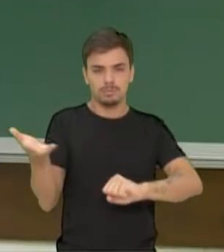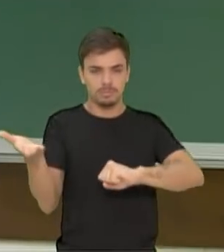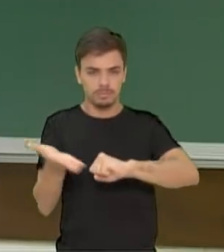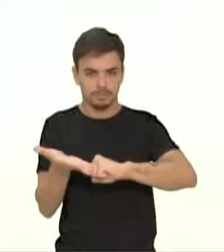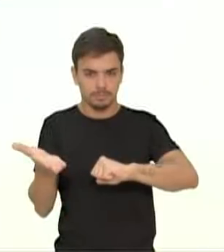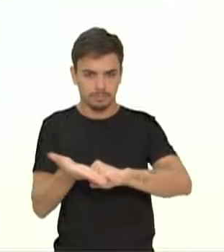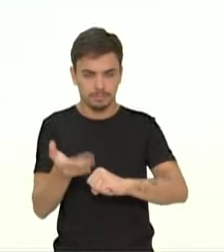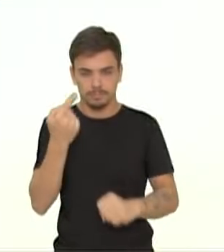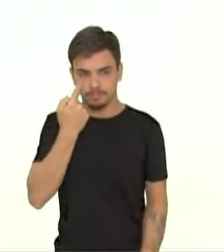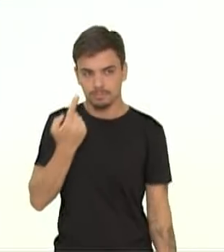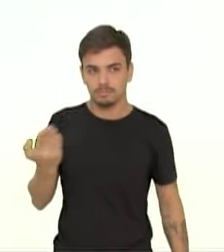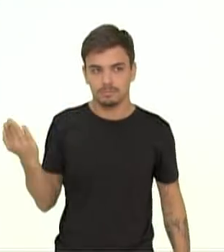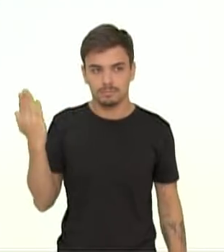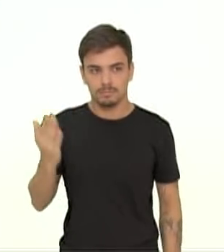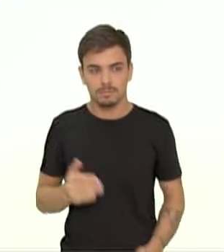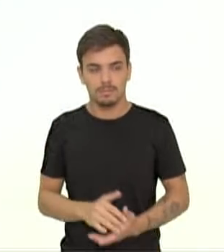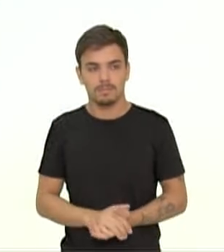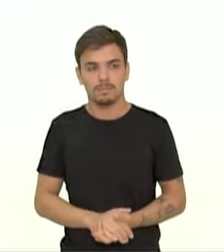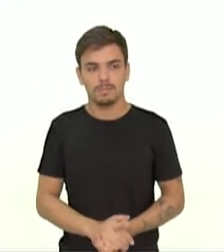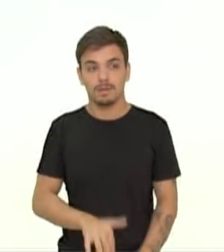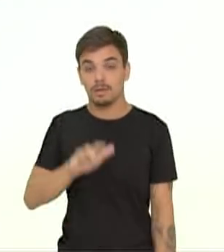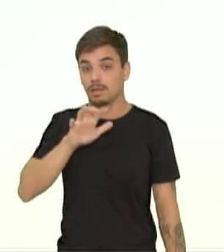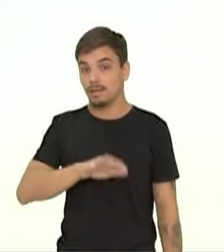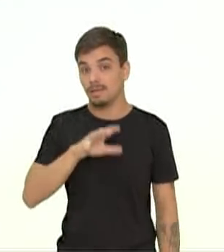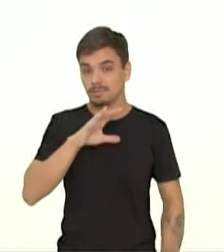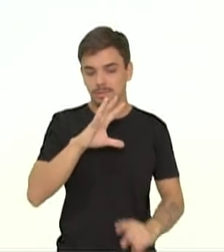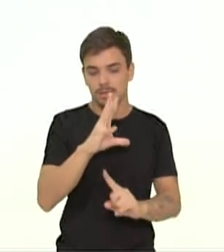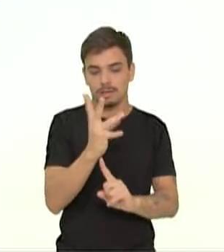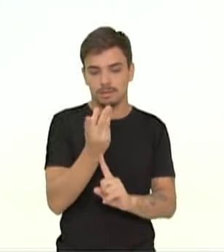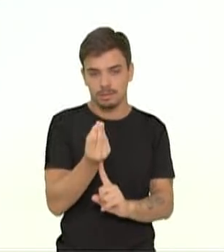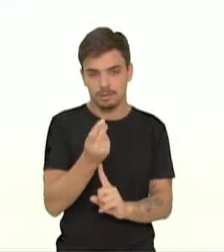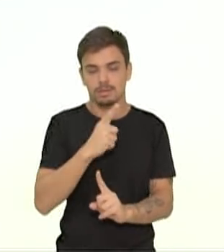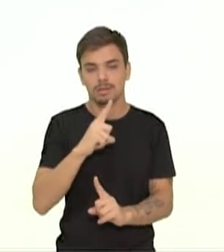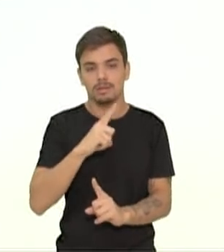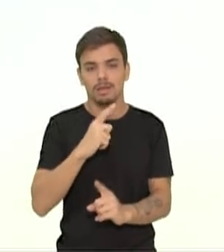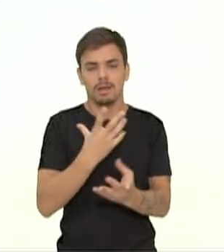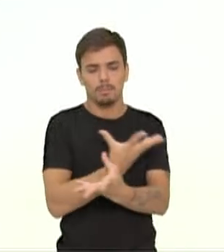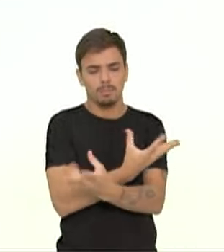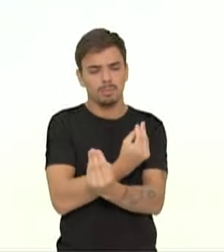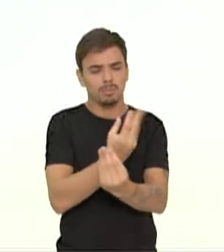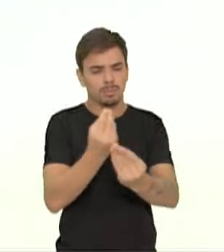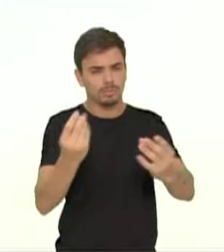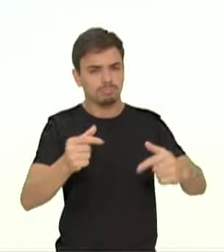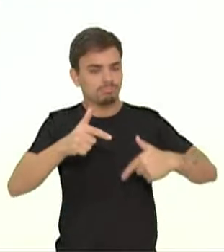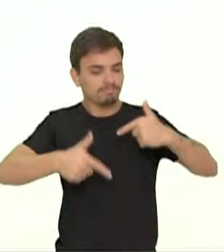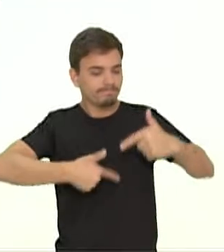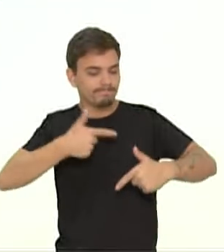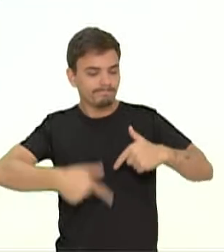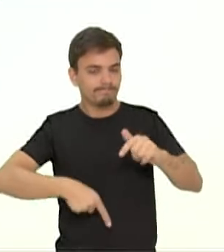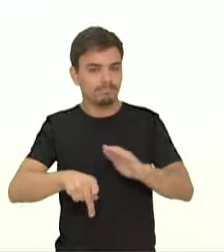contemporânea. Olha lá. Este tipo de arte está repleta de trabalhos que se